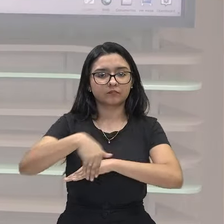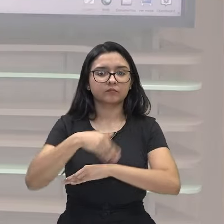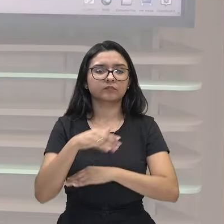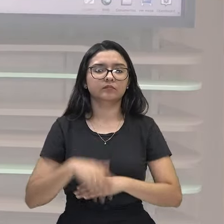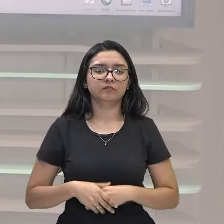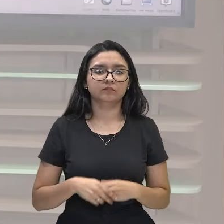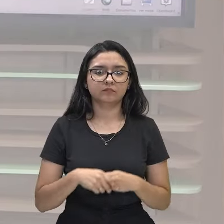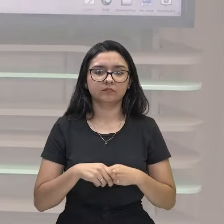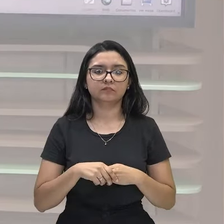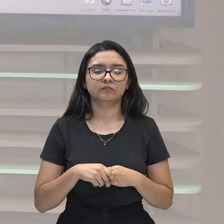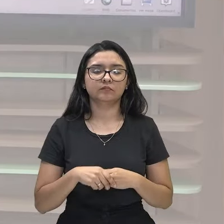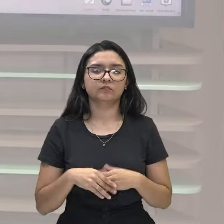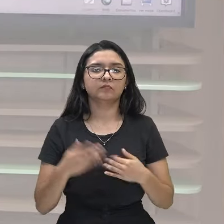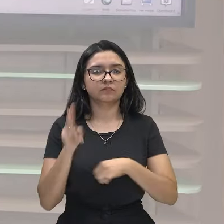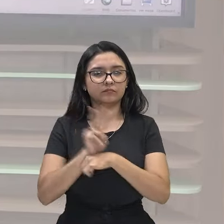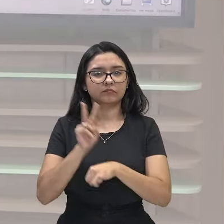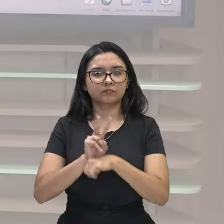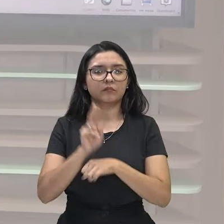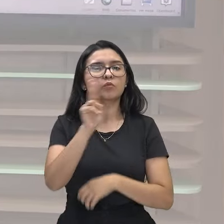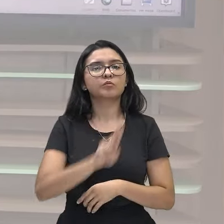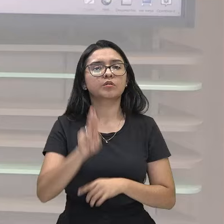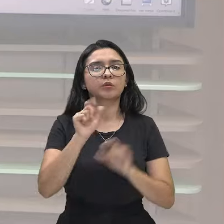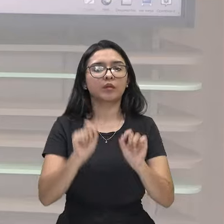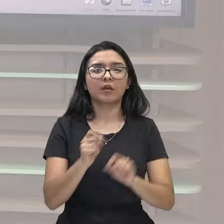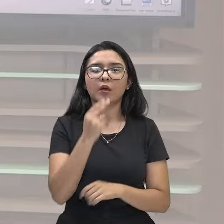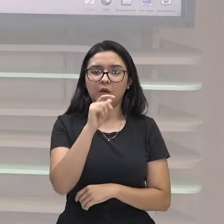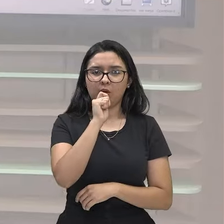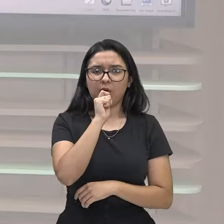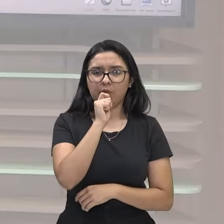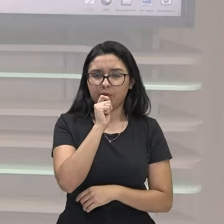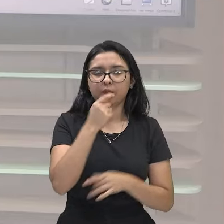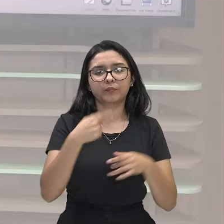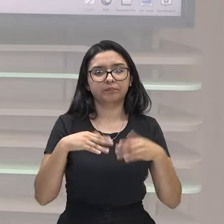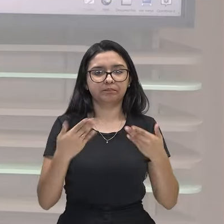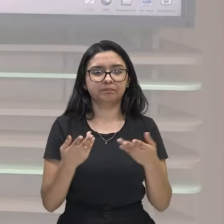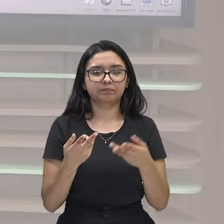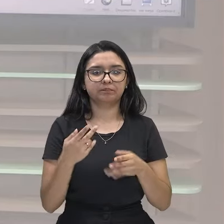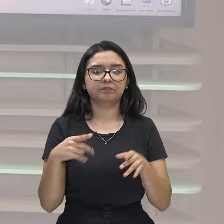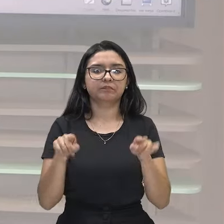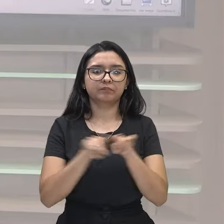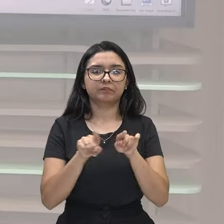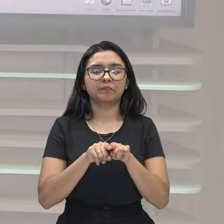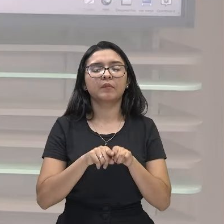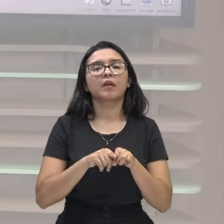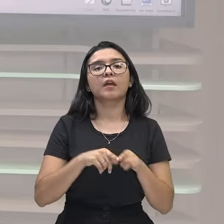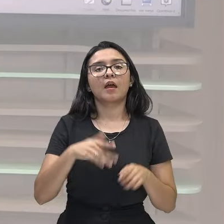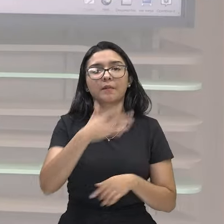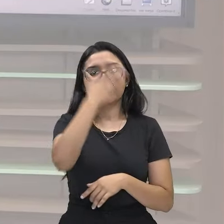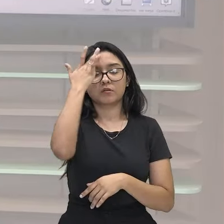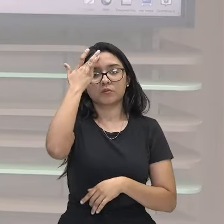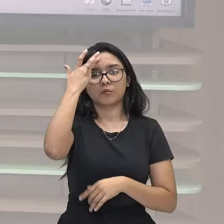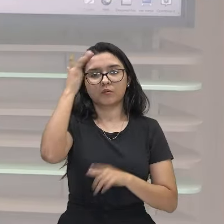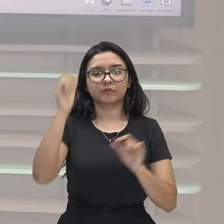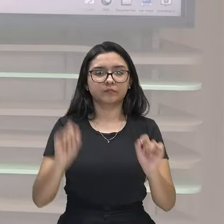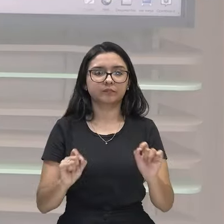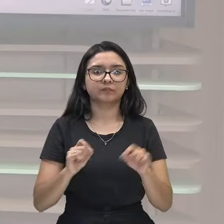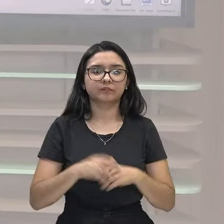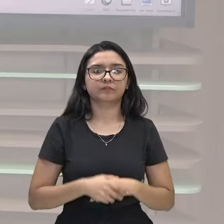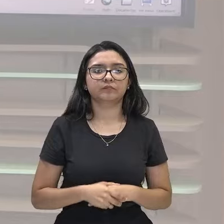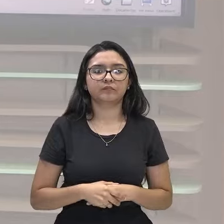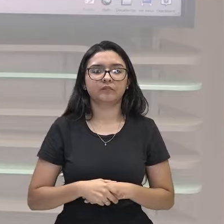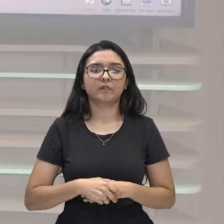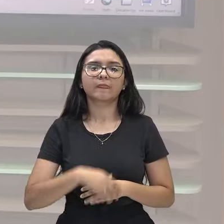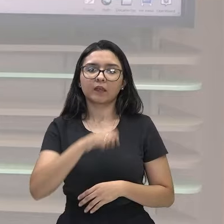da linguagem não verbal através do apito, ok? No juiz de futebol também ele vai trazer o apito sonoro, que